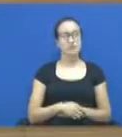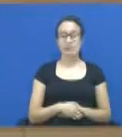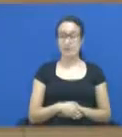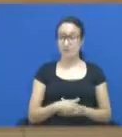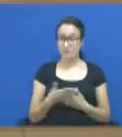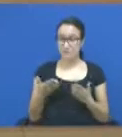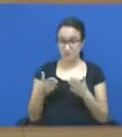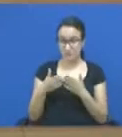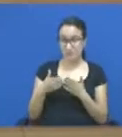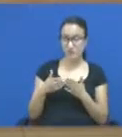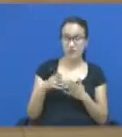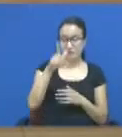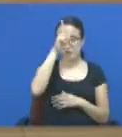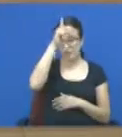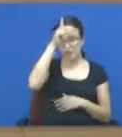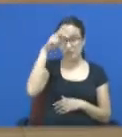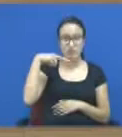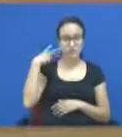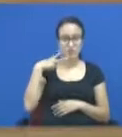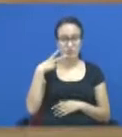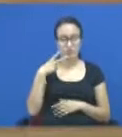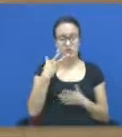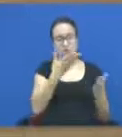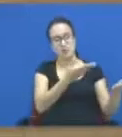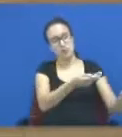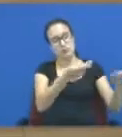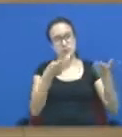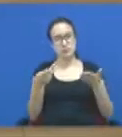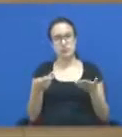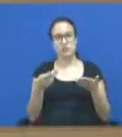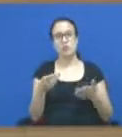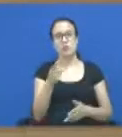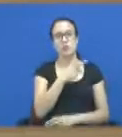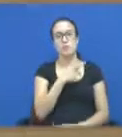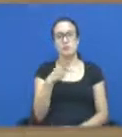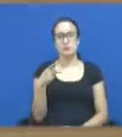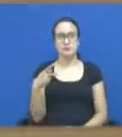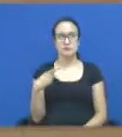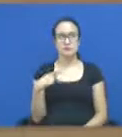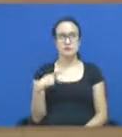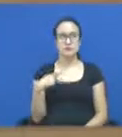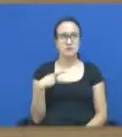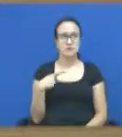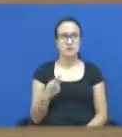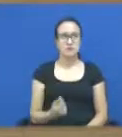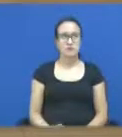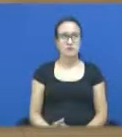agora, adentrar ao plenário, o pastor